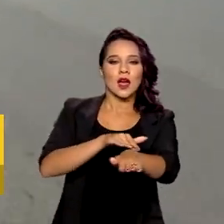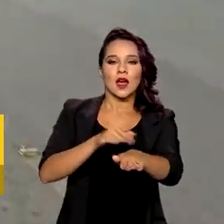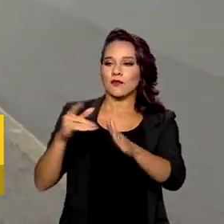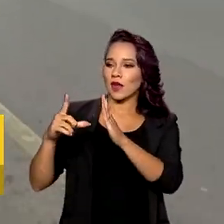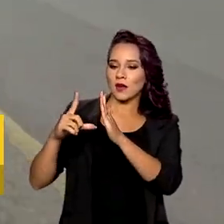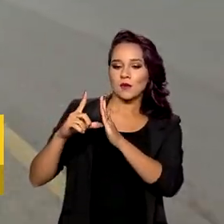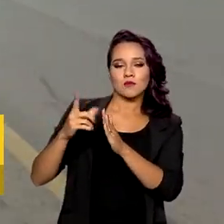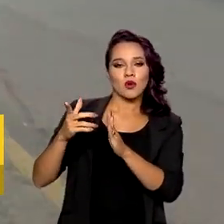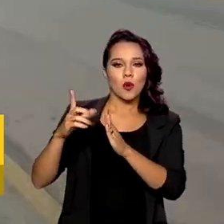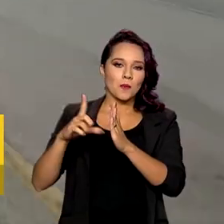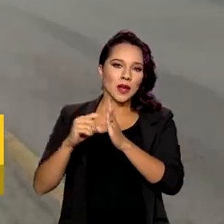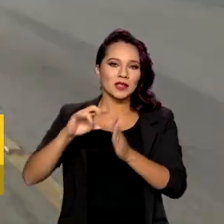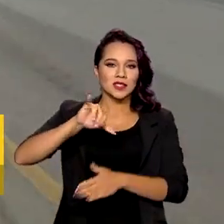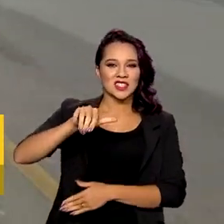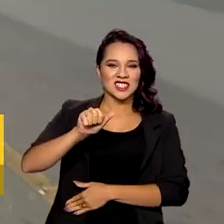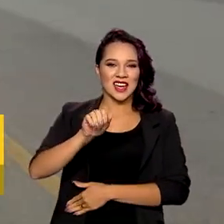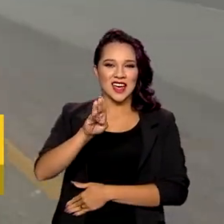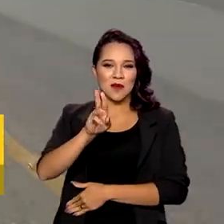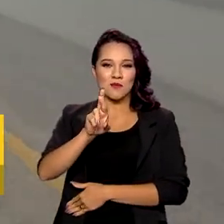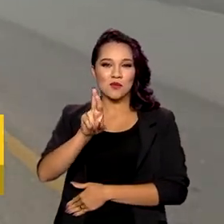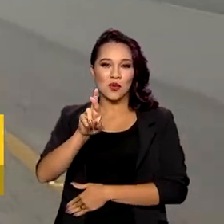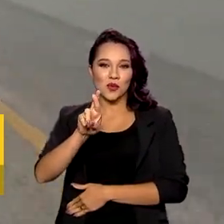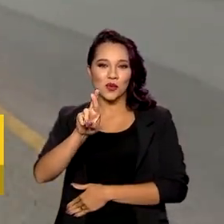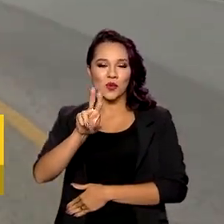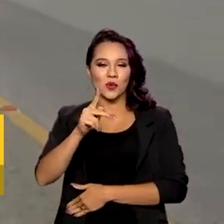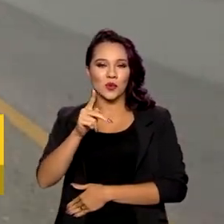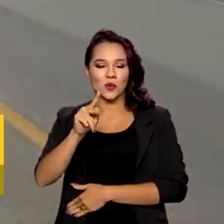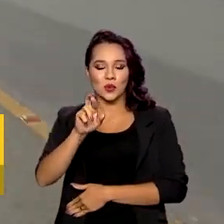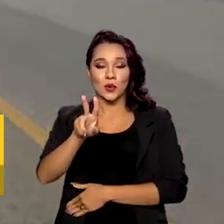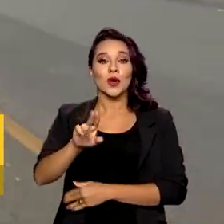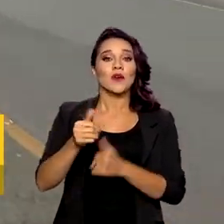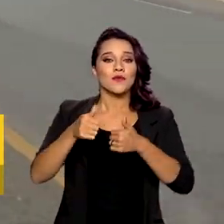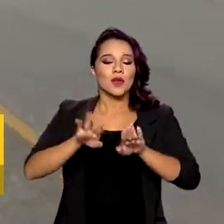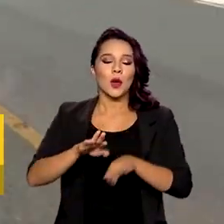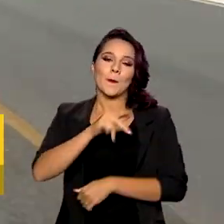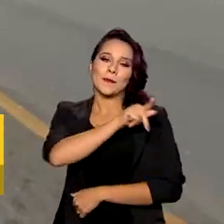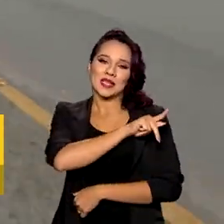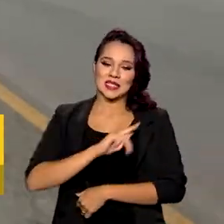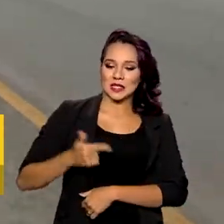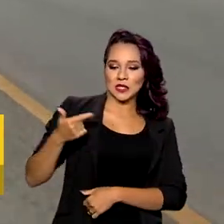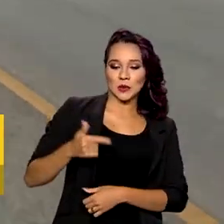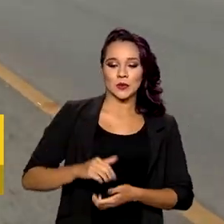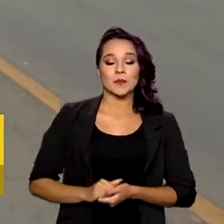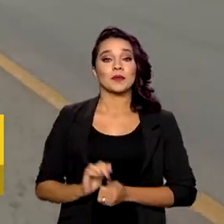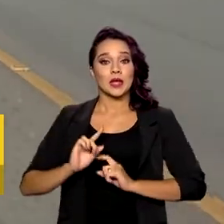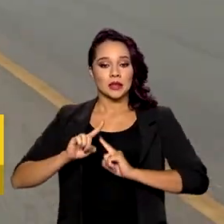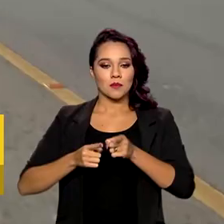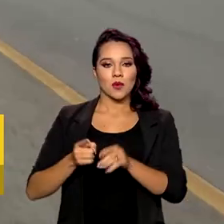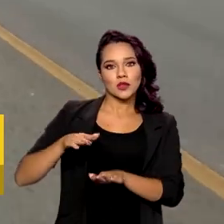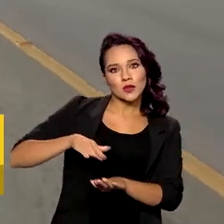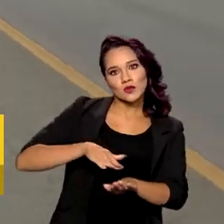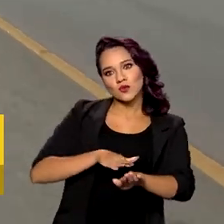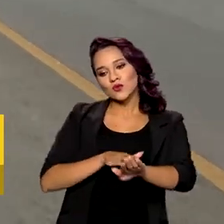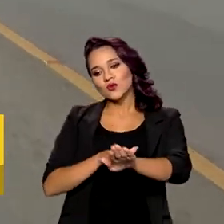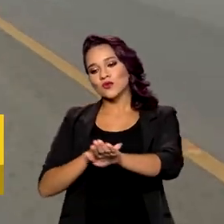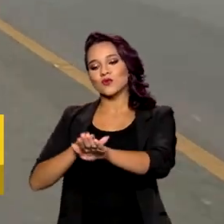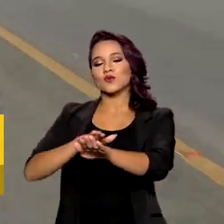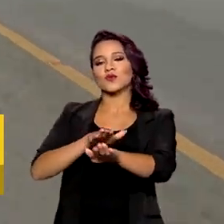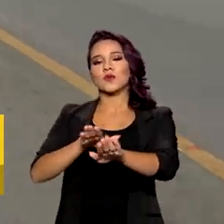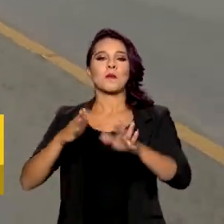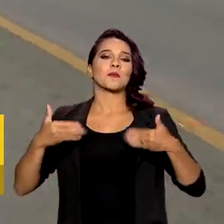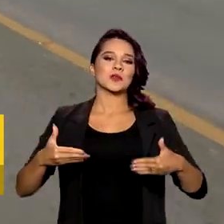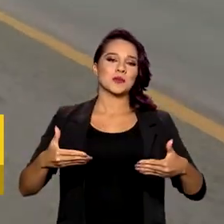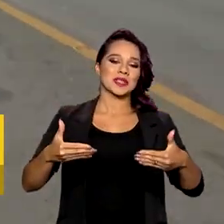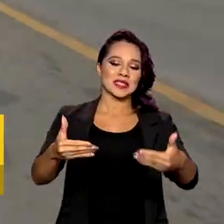do Jaburu, que é onde trabalha, onde vive, né, o vice-presidente da República, subindo aqui em direção à Esplanada